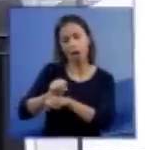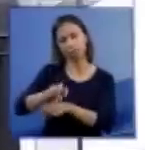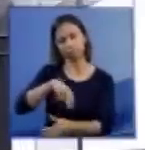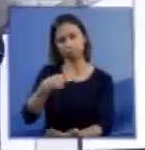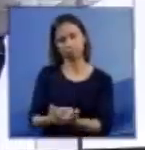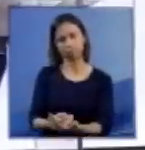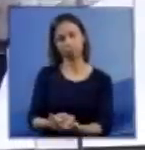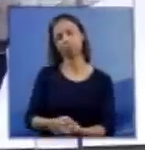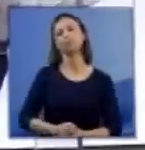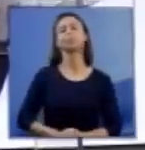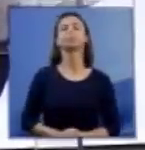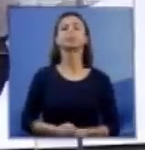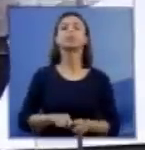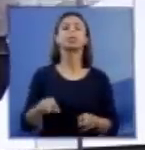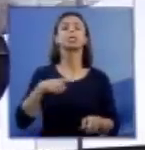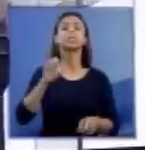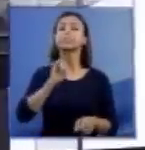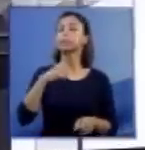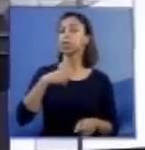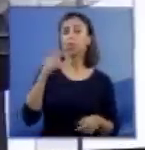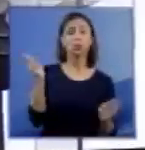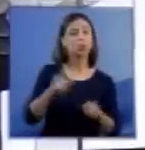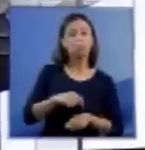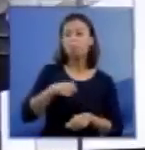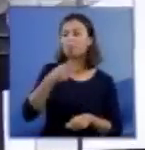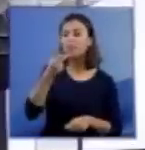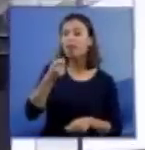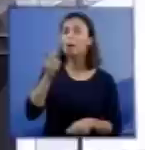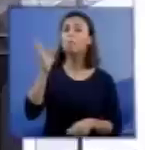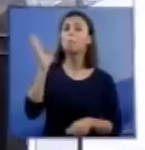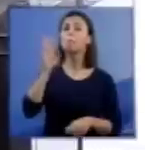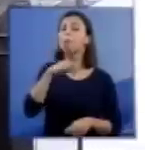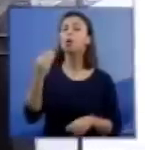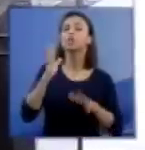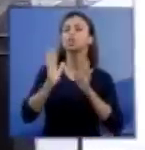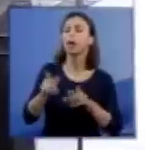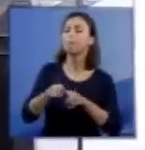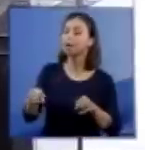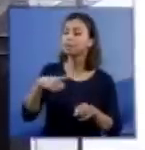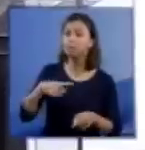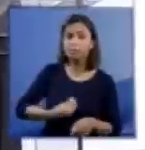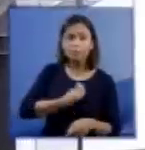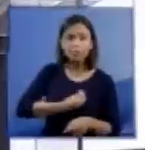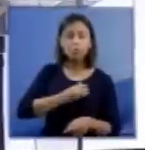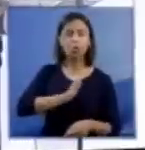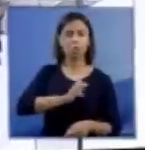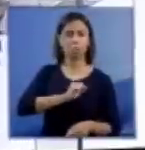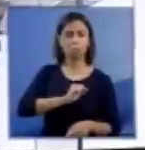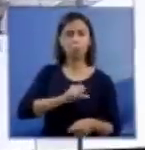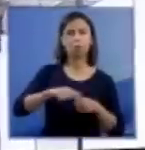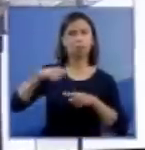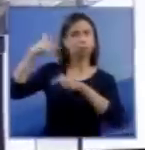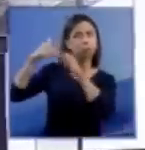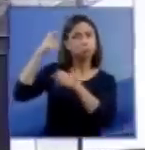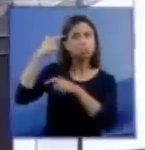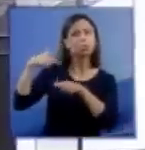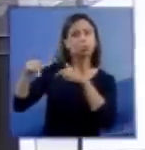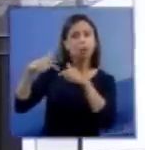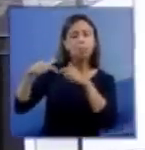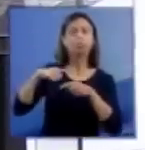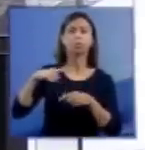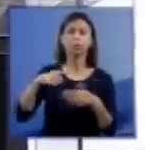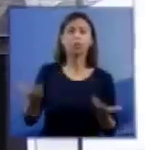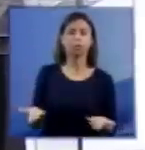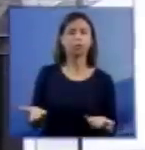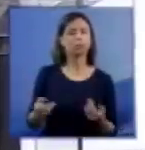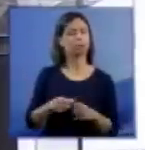não declaremos morto alguém que ainda está vivo é eh quando se se dá a morte